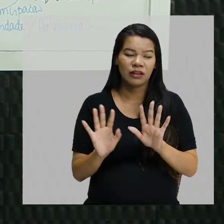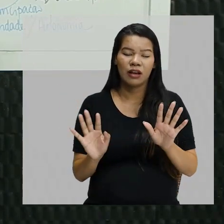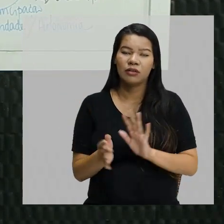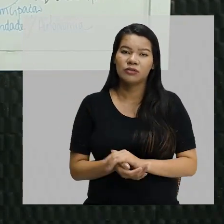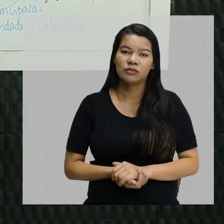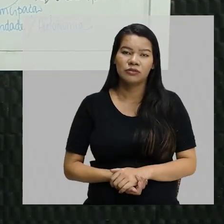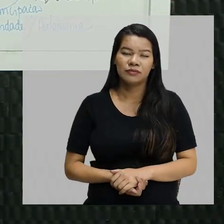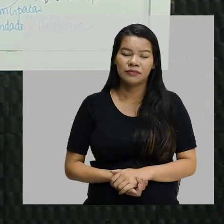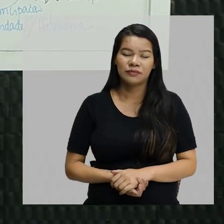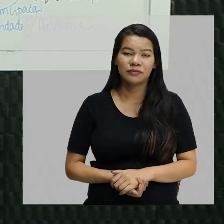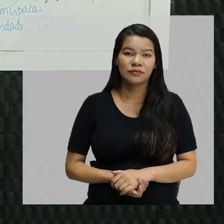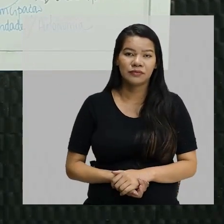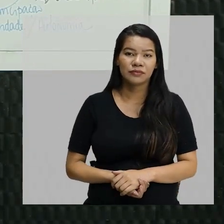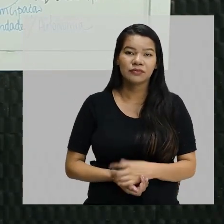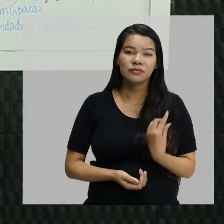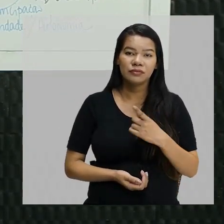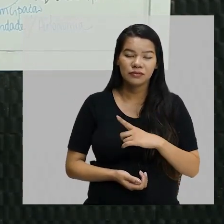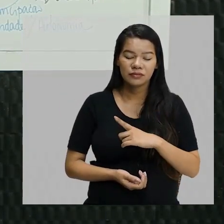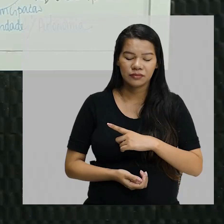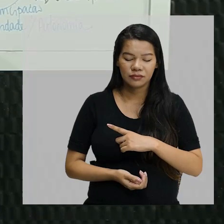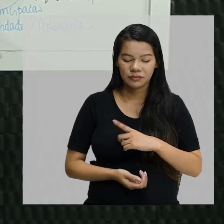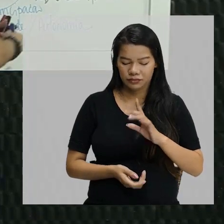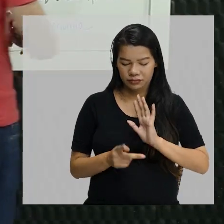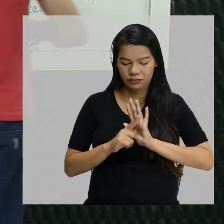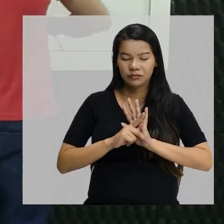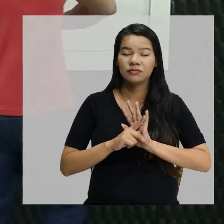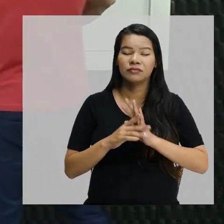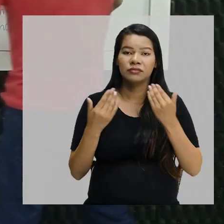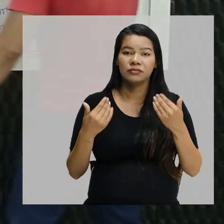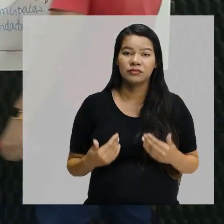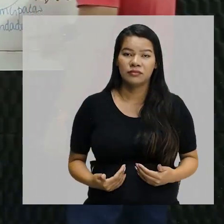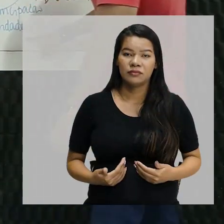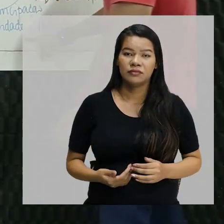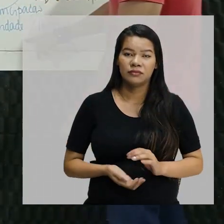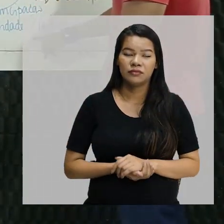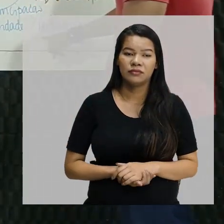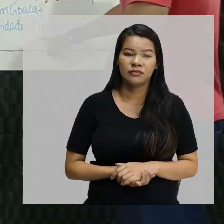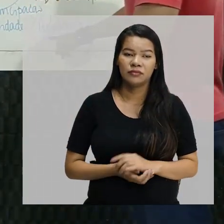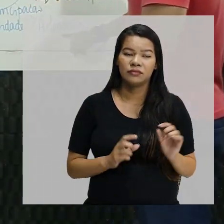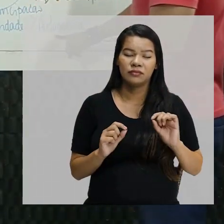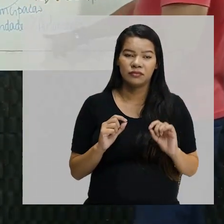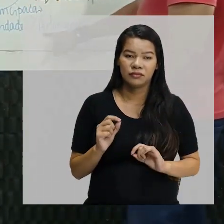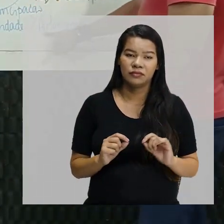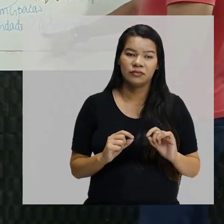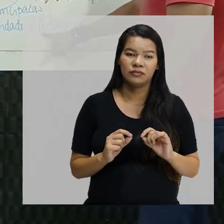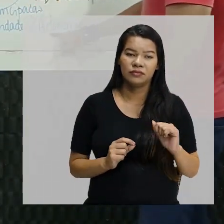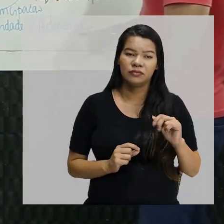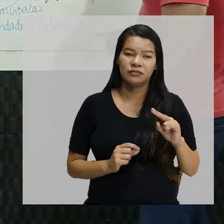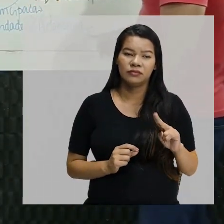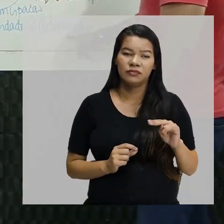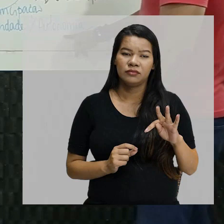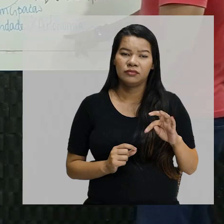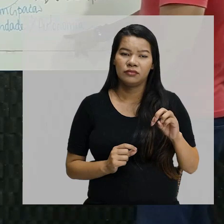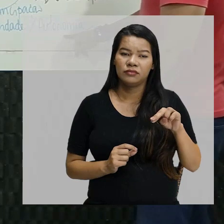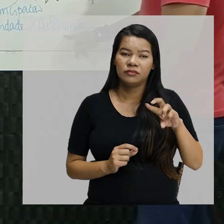máquinas que vão ser programados nós temos dentro de nós tá princípios que de forma autônoma vão